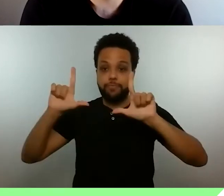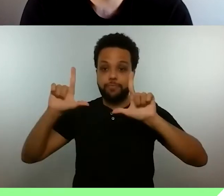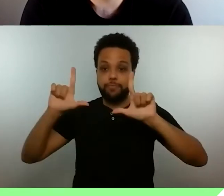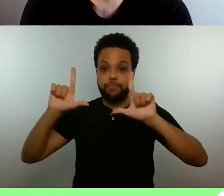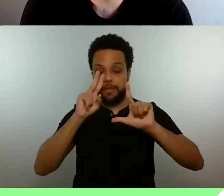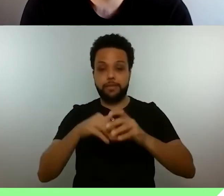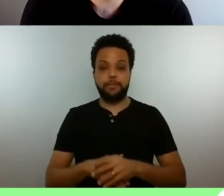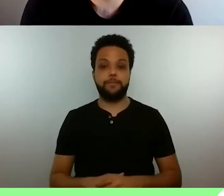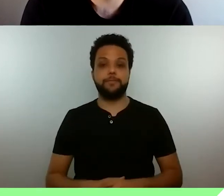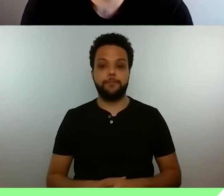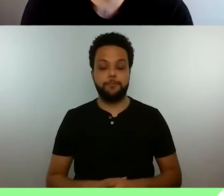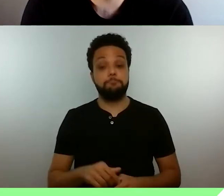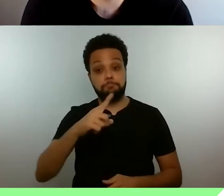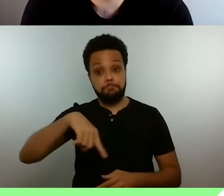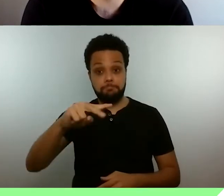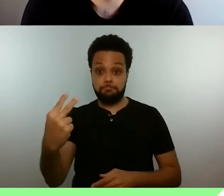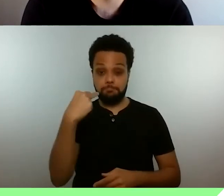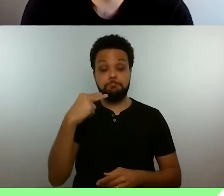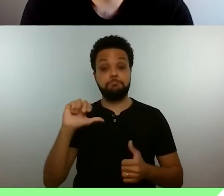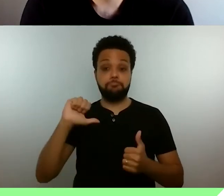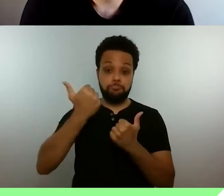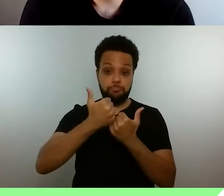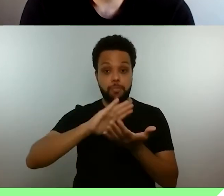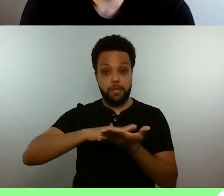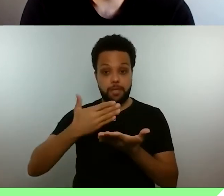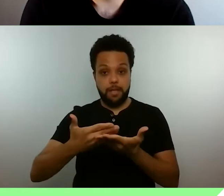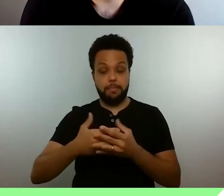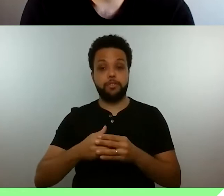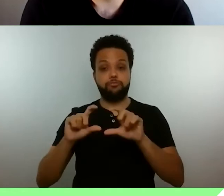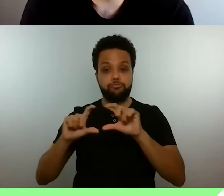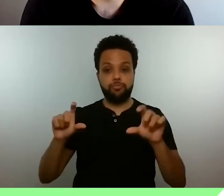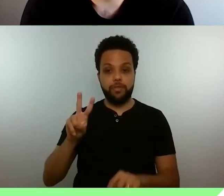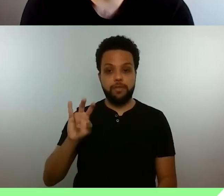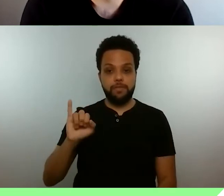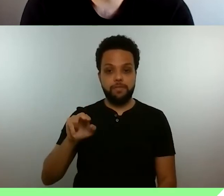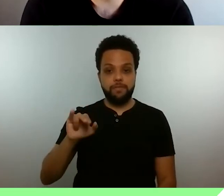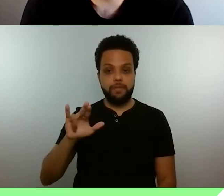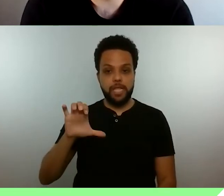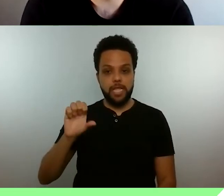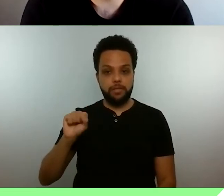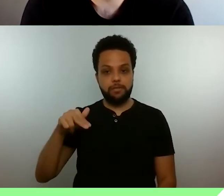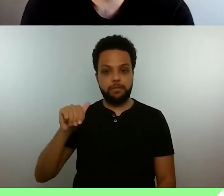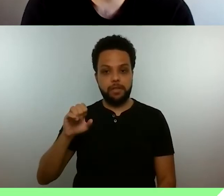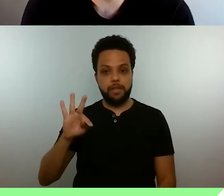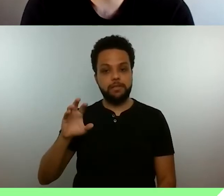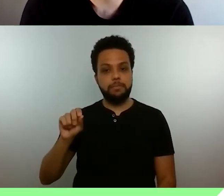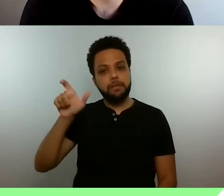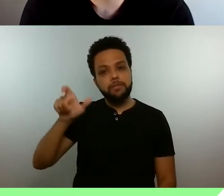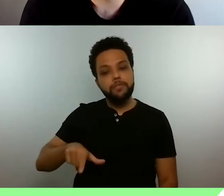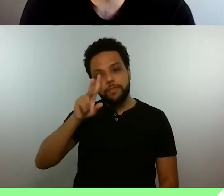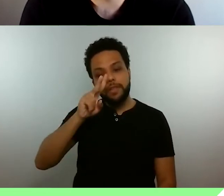aparece a janela para vocês, fazer essa substituição. E está feito. Vinícius é um homem negro, está usando camiseta preta, fundo